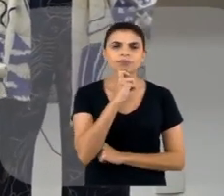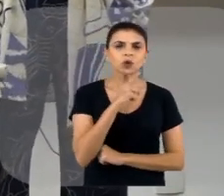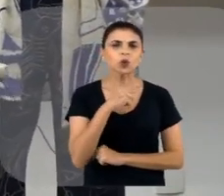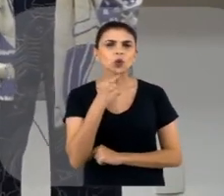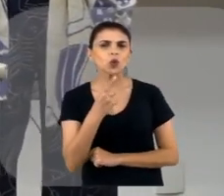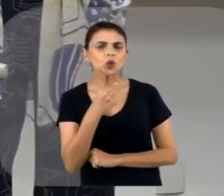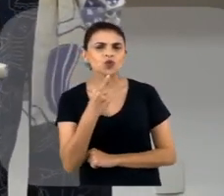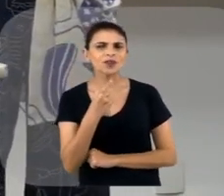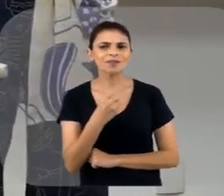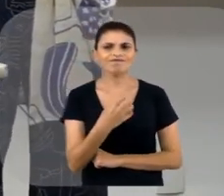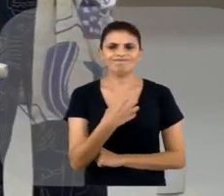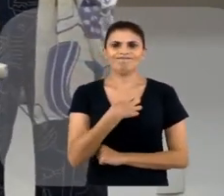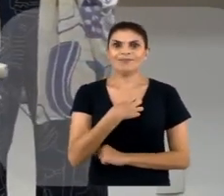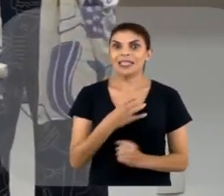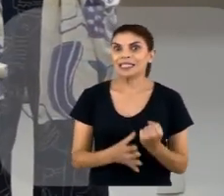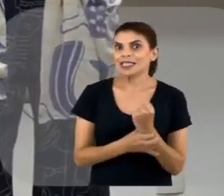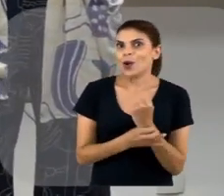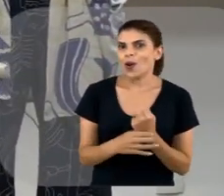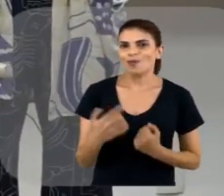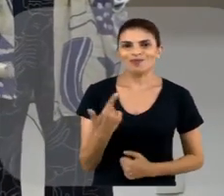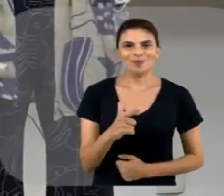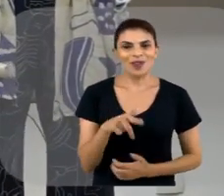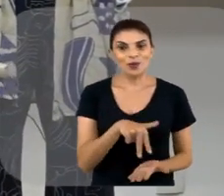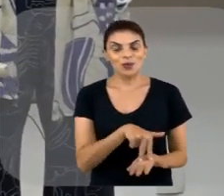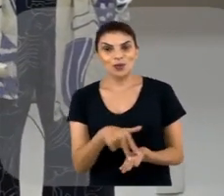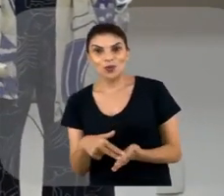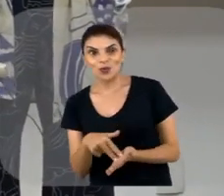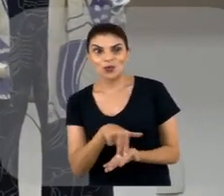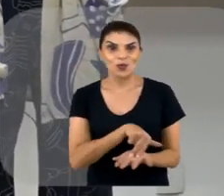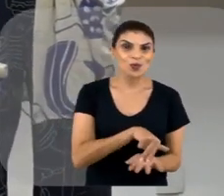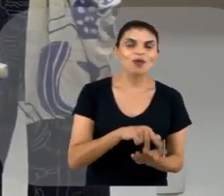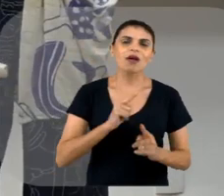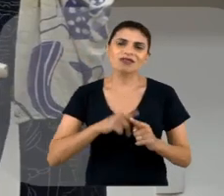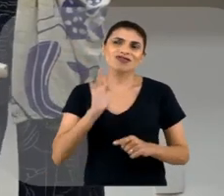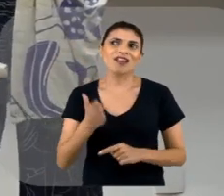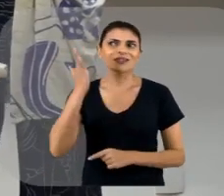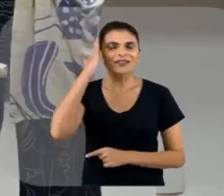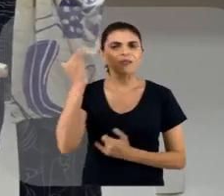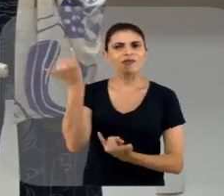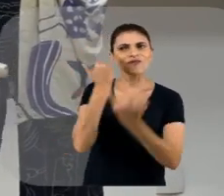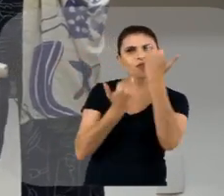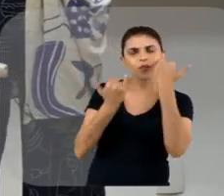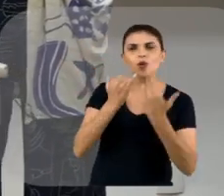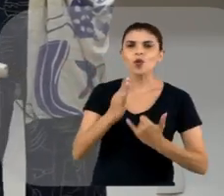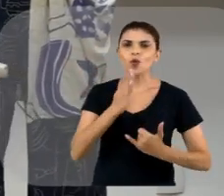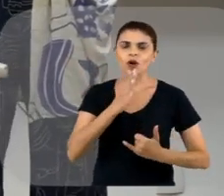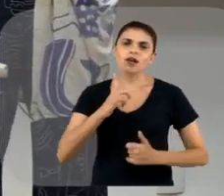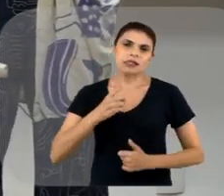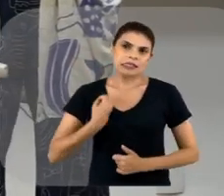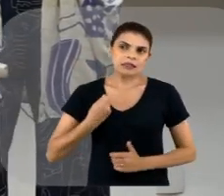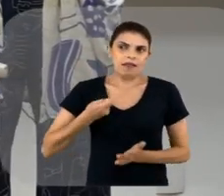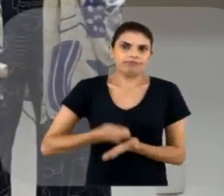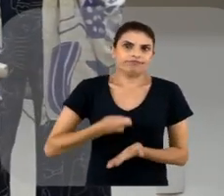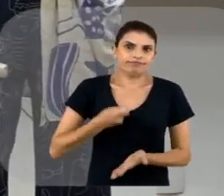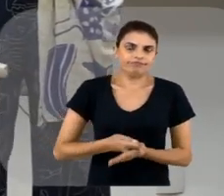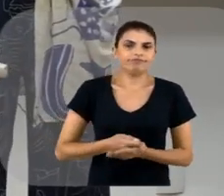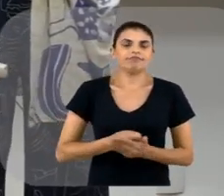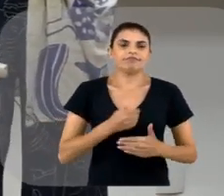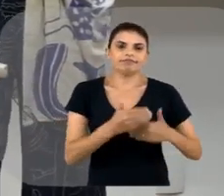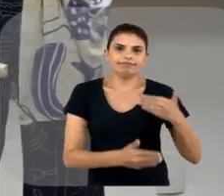essa dúvida, essa insegurança, porque até então tudo que elas sabem exige